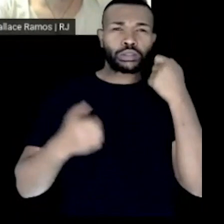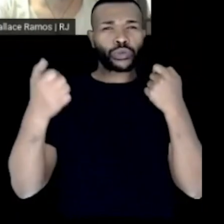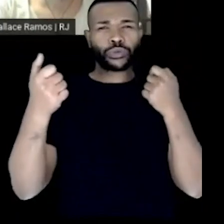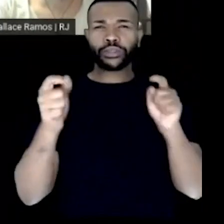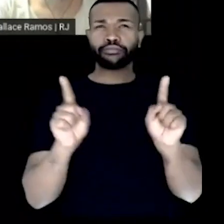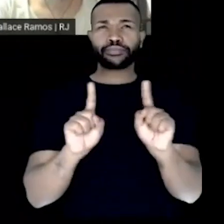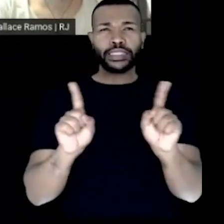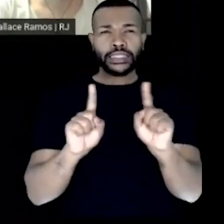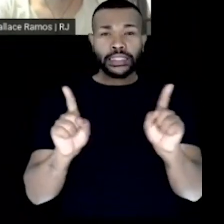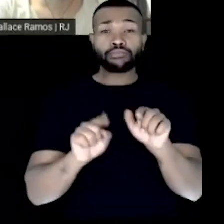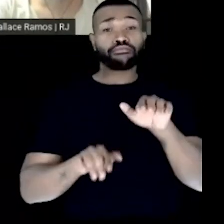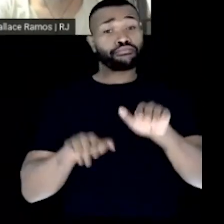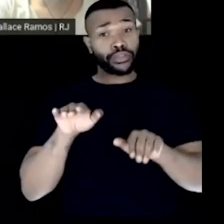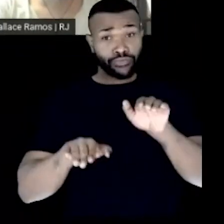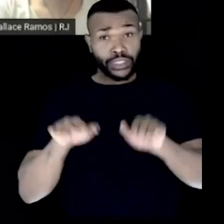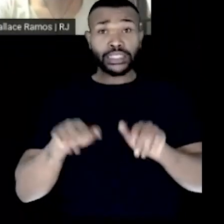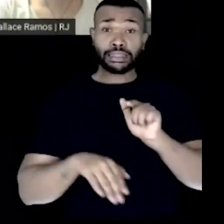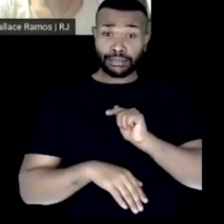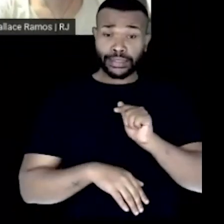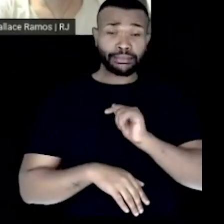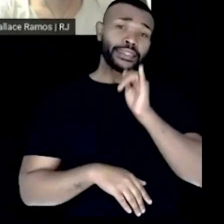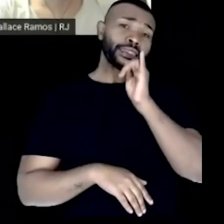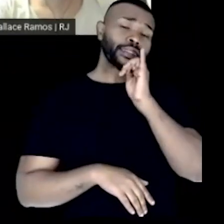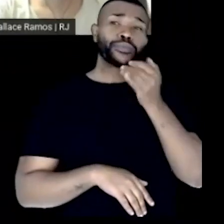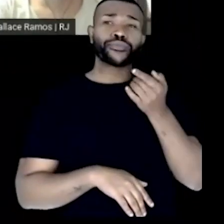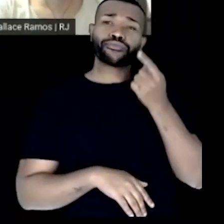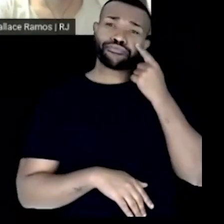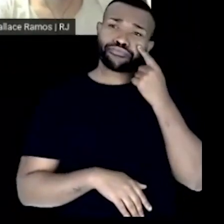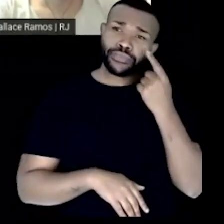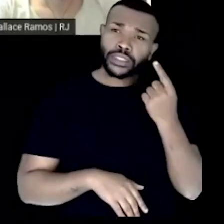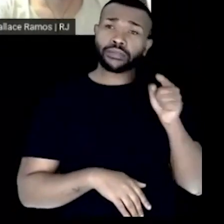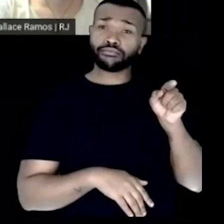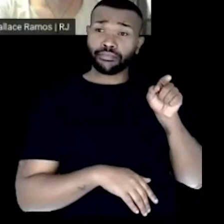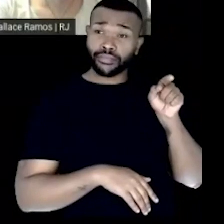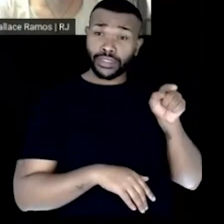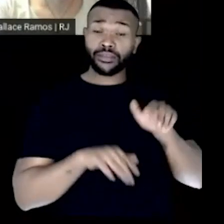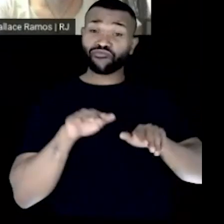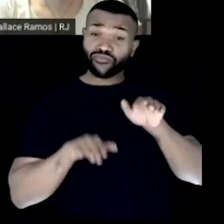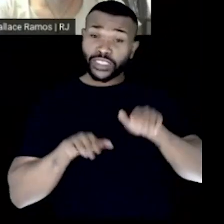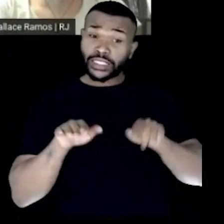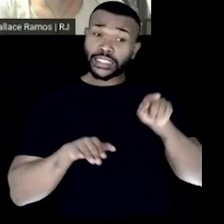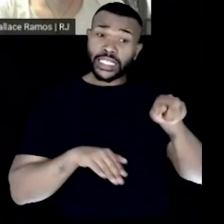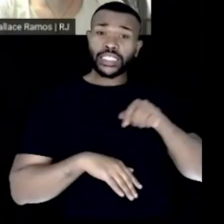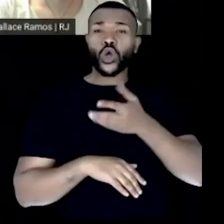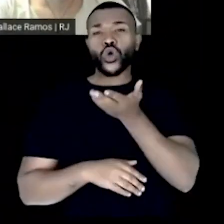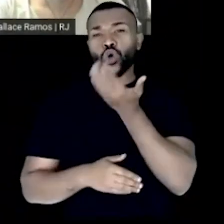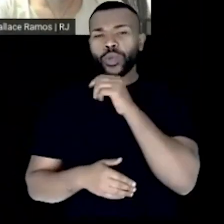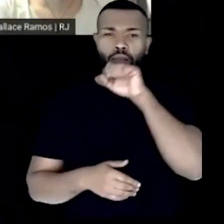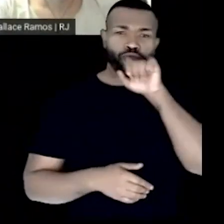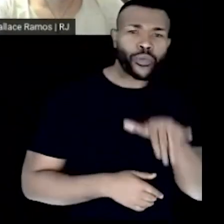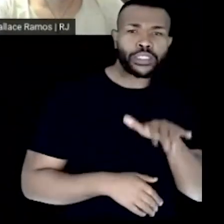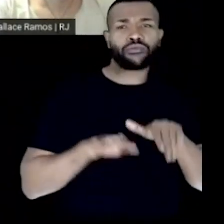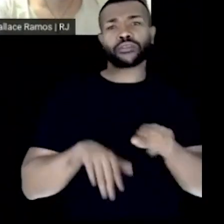Eles não são preto no branco, eles são, às vezes, por exemplo, pegando de novo o exemplo de distúrbio alimentar, às vezes